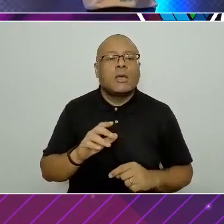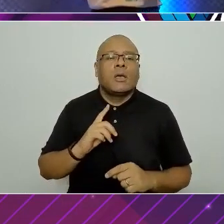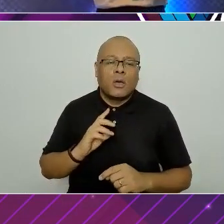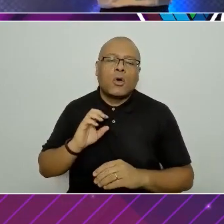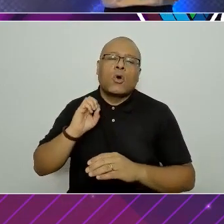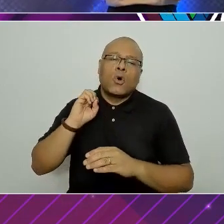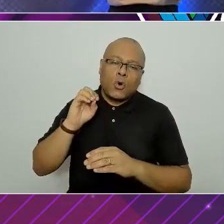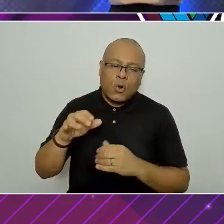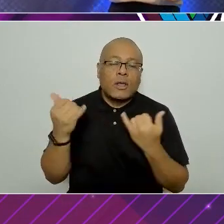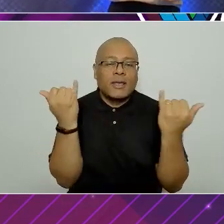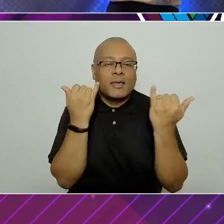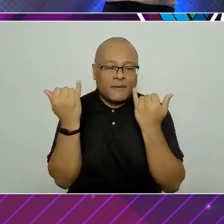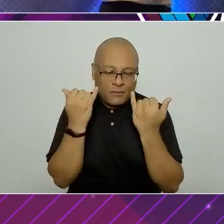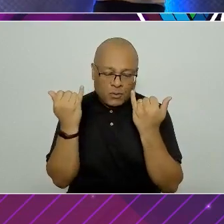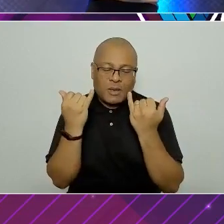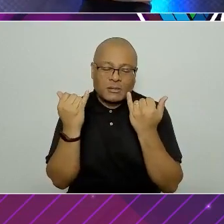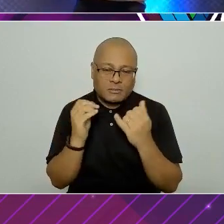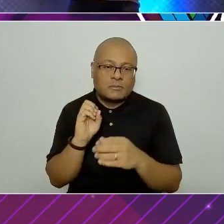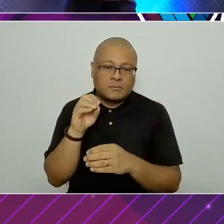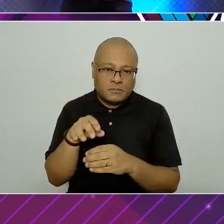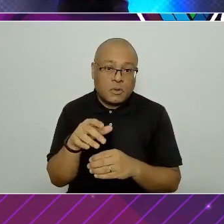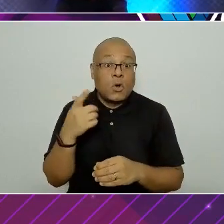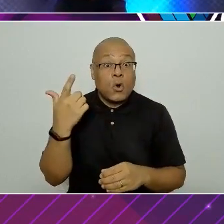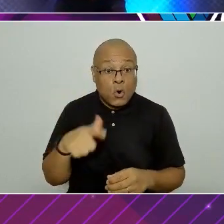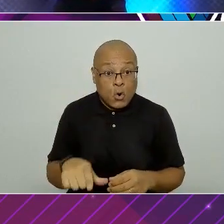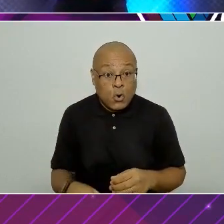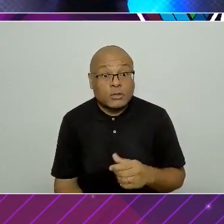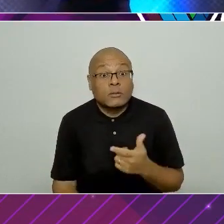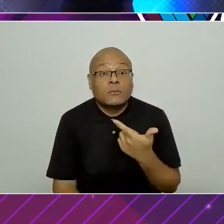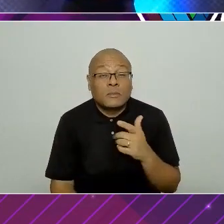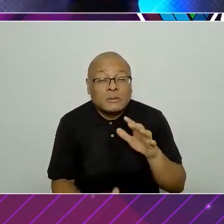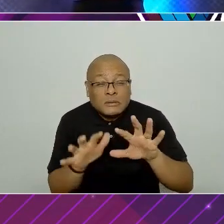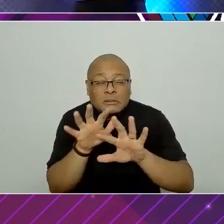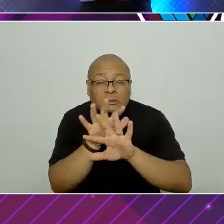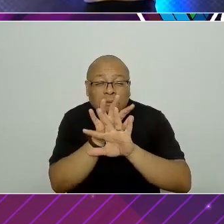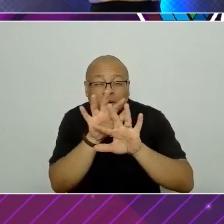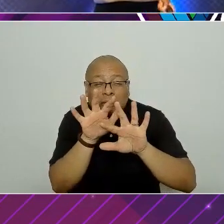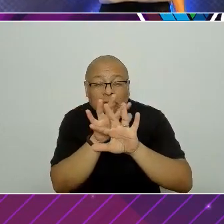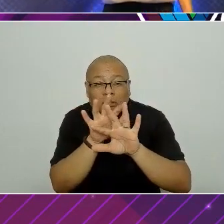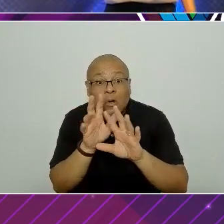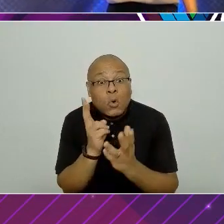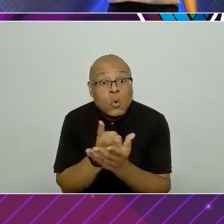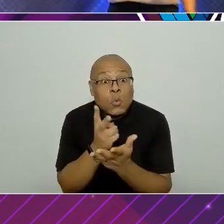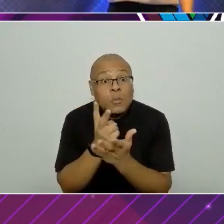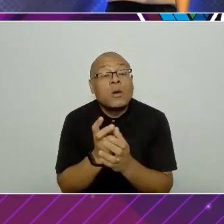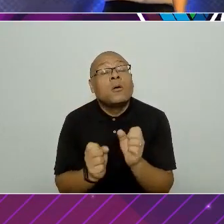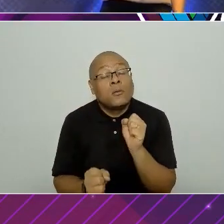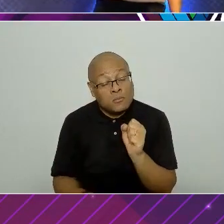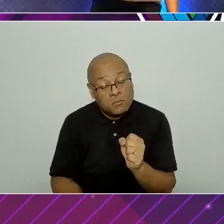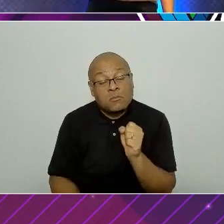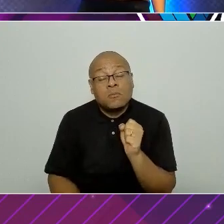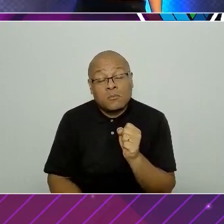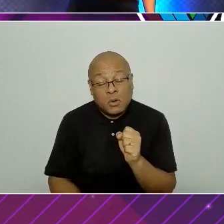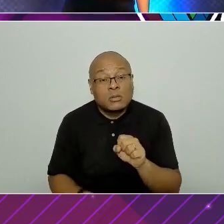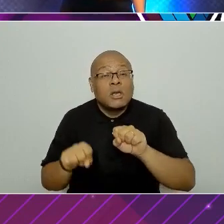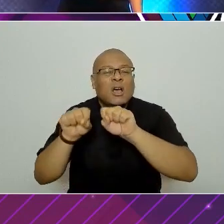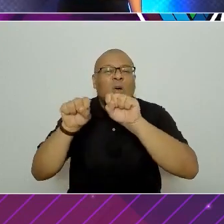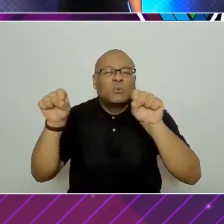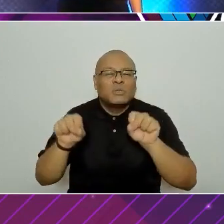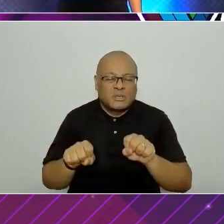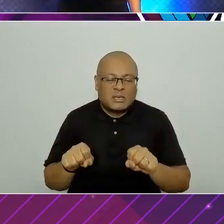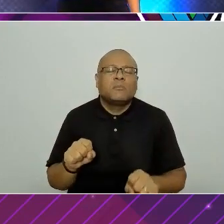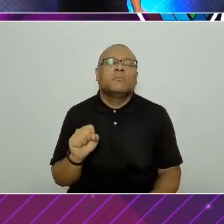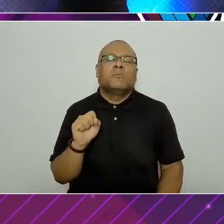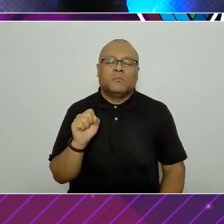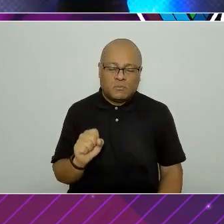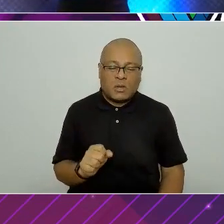nova informação para ela, que é essa imagem do Dumbledore meio pixelada. O que pode acontecer, inclusive, com alguns sistemas que a gente conhece hoje, que é,